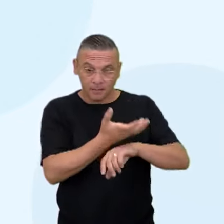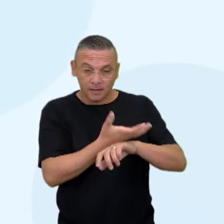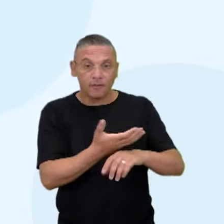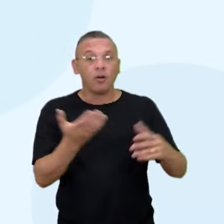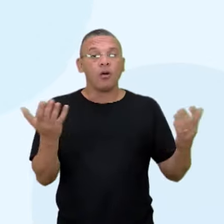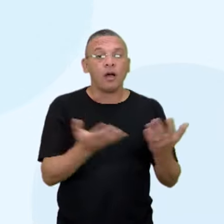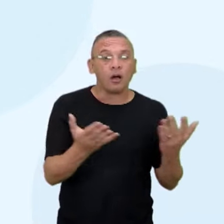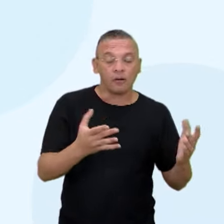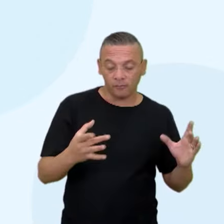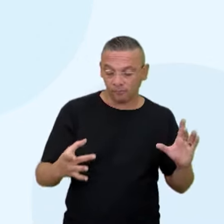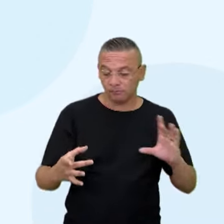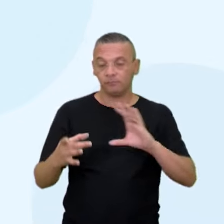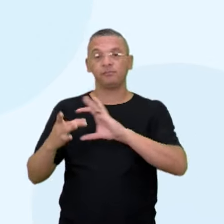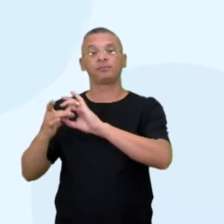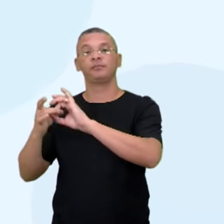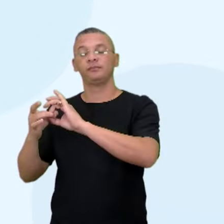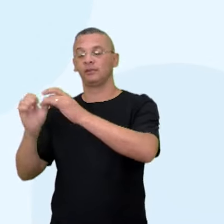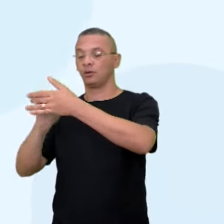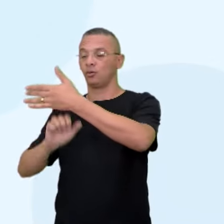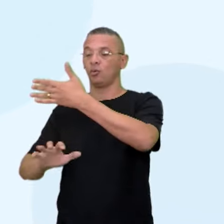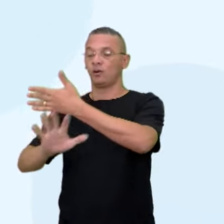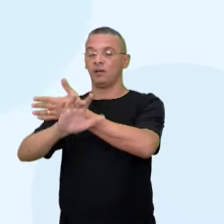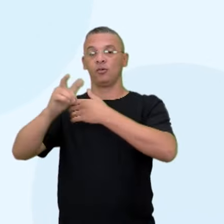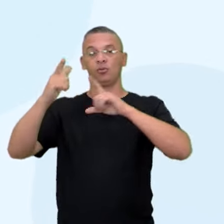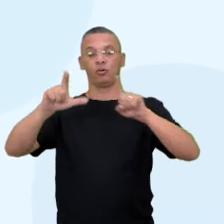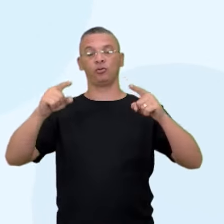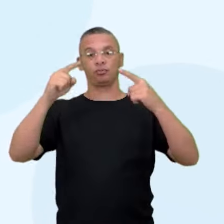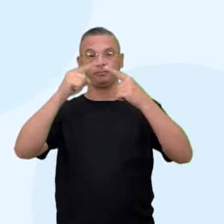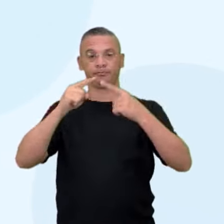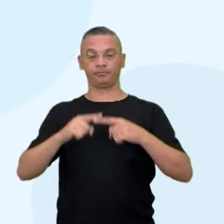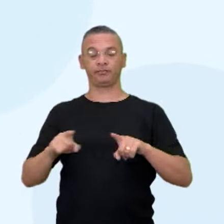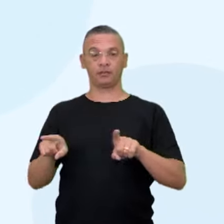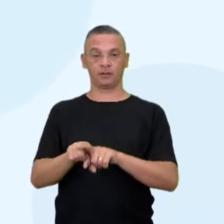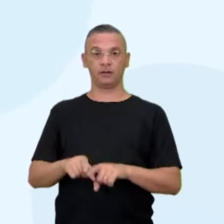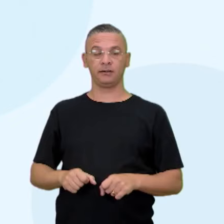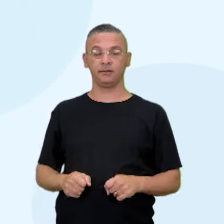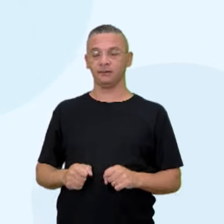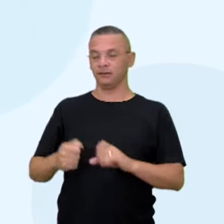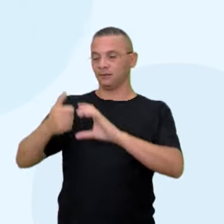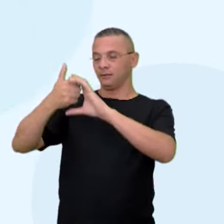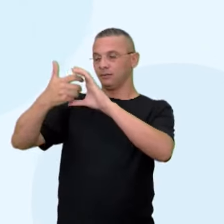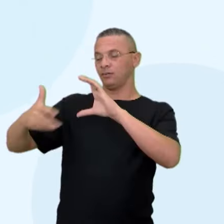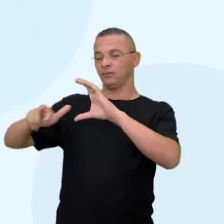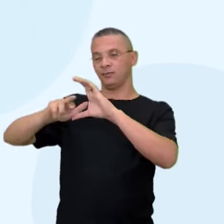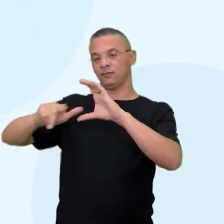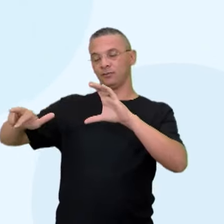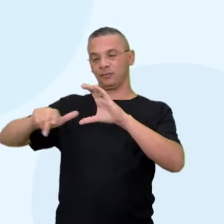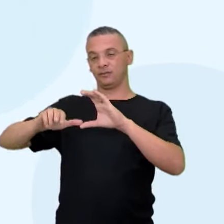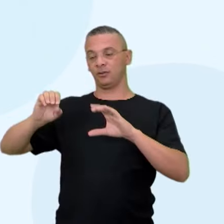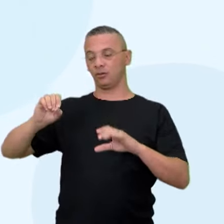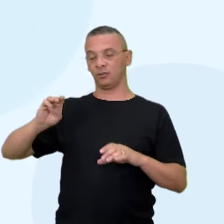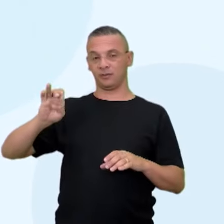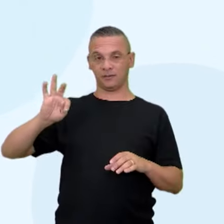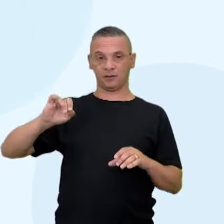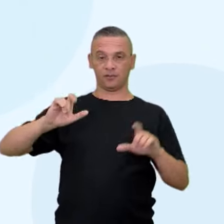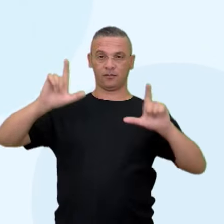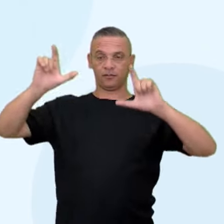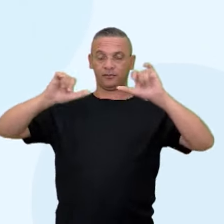com os outros componentes do aprofundamento. O que é isso? Temos os outros componentes, que é o Observatório de Imprensa